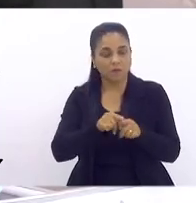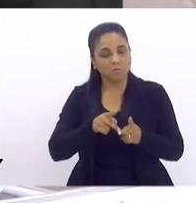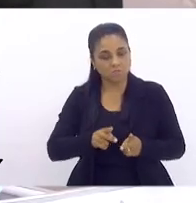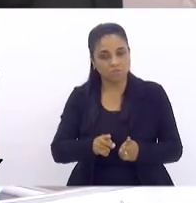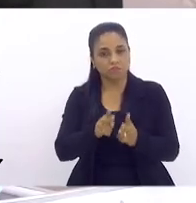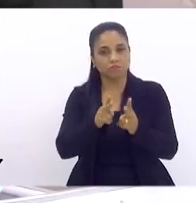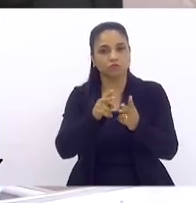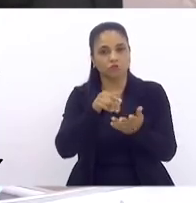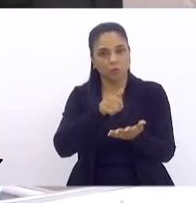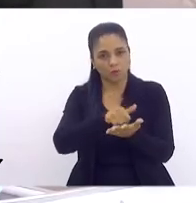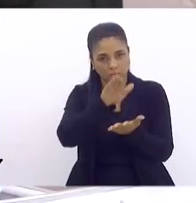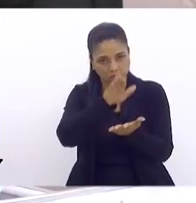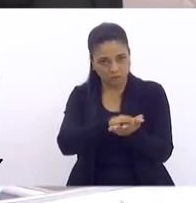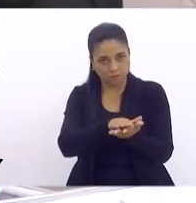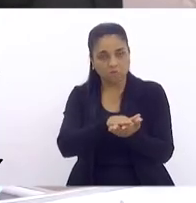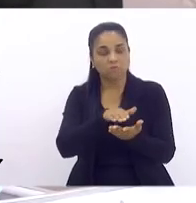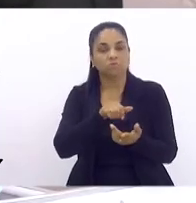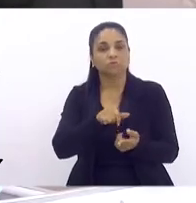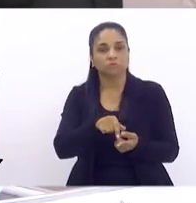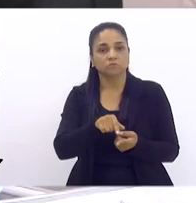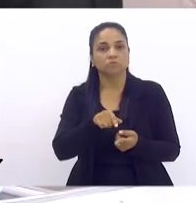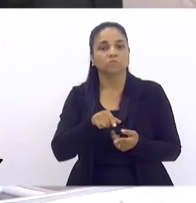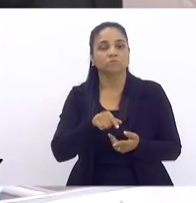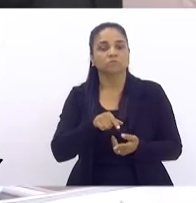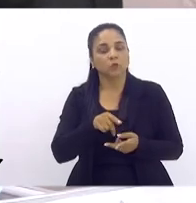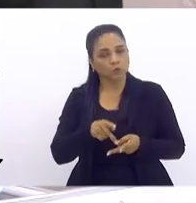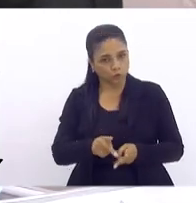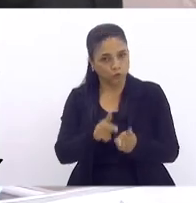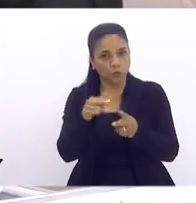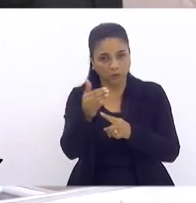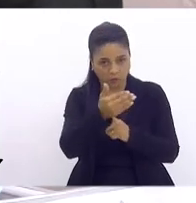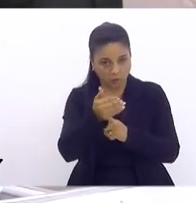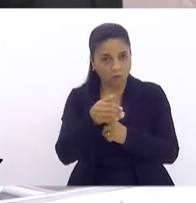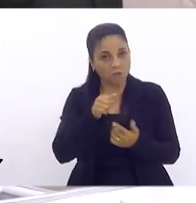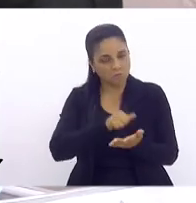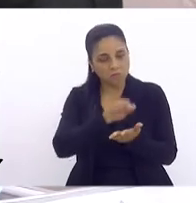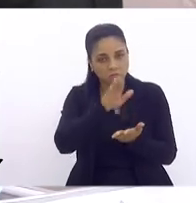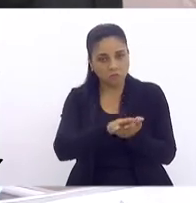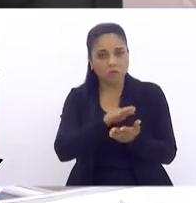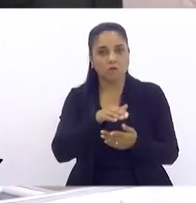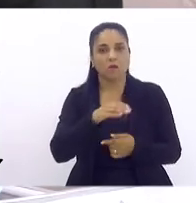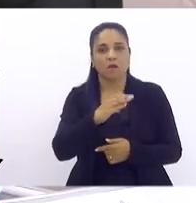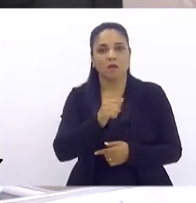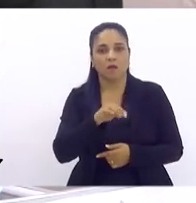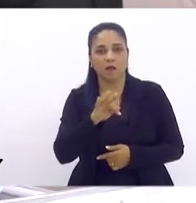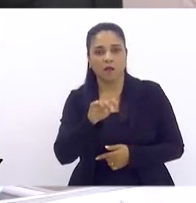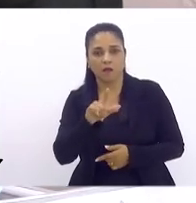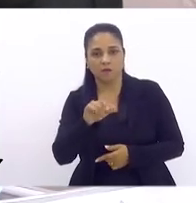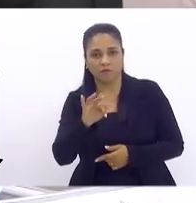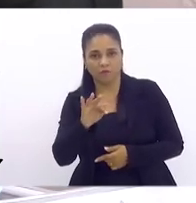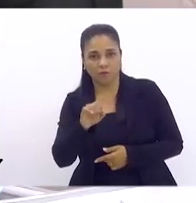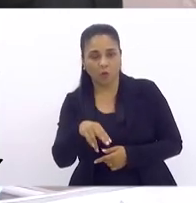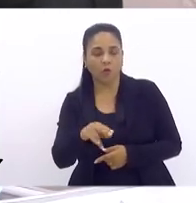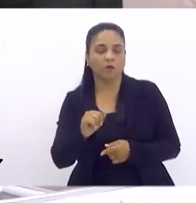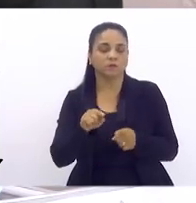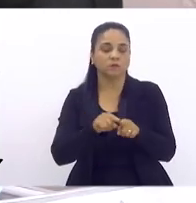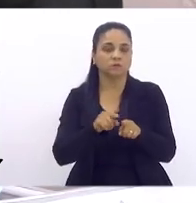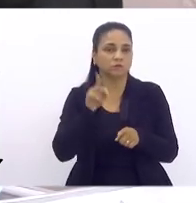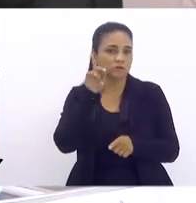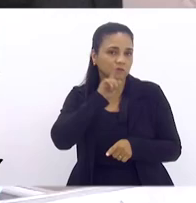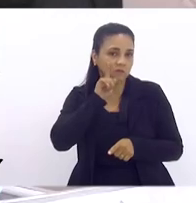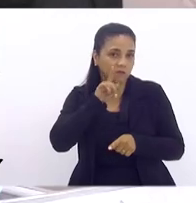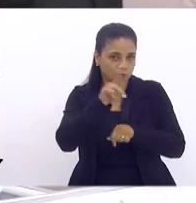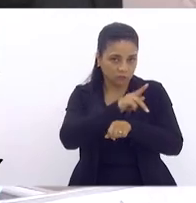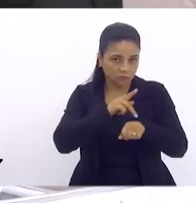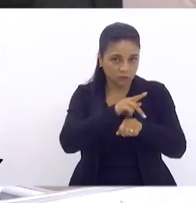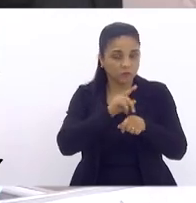então testados como berckley São Francisco Oakley de Califórnia summerville massachups no Estados Unidos que